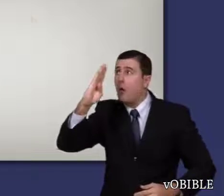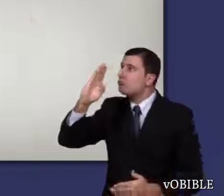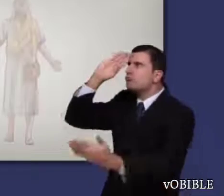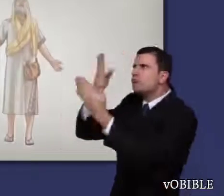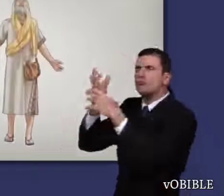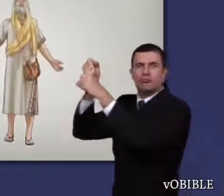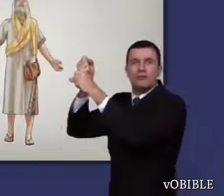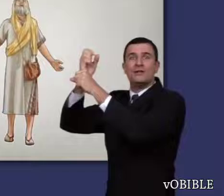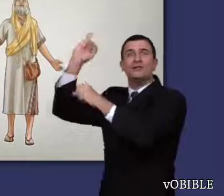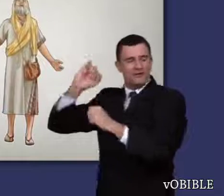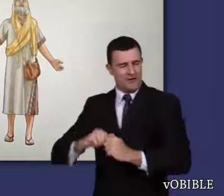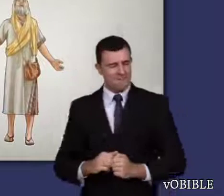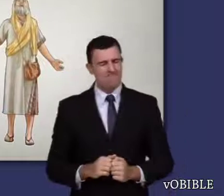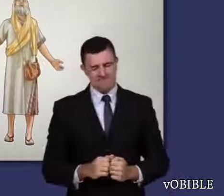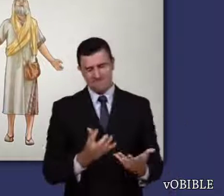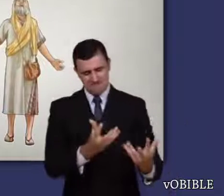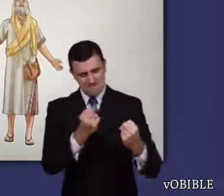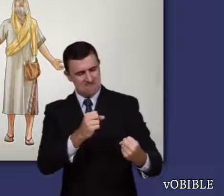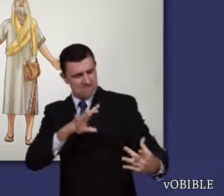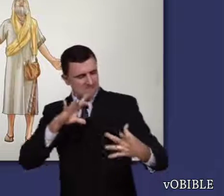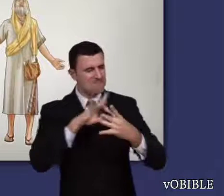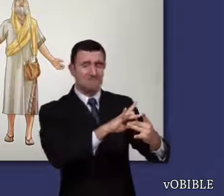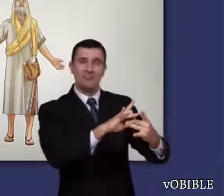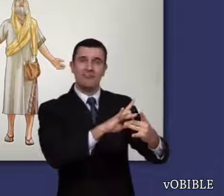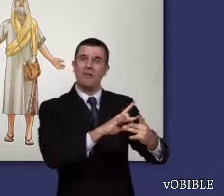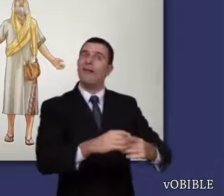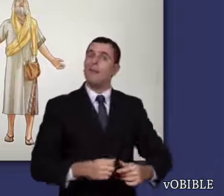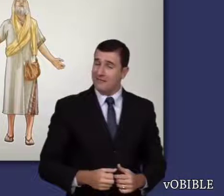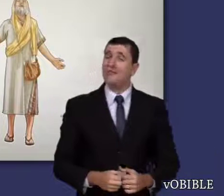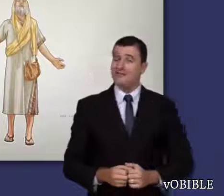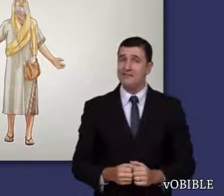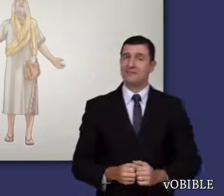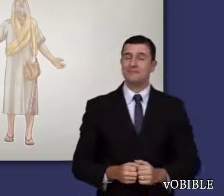assim, Deus considerou Abraão justo por causa da sua grande fé.